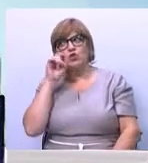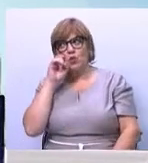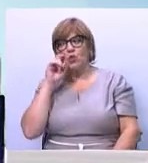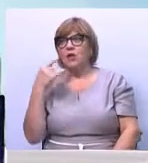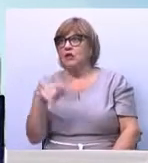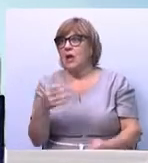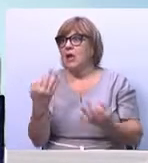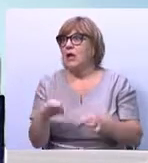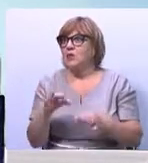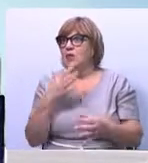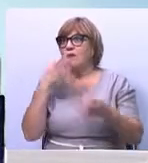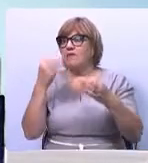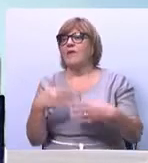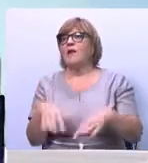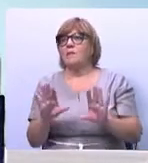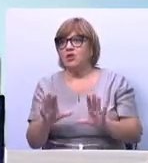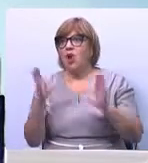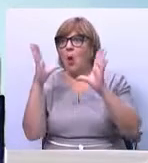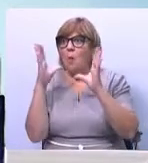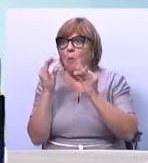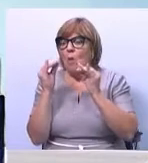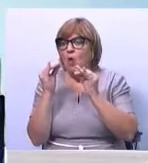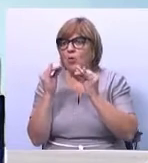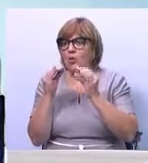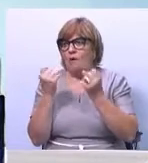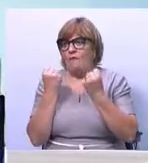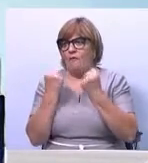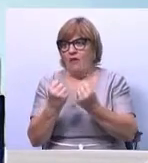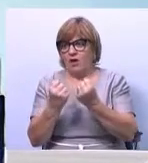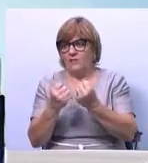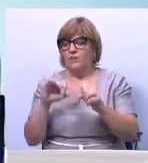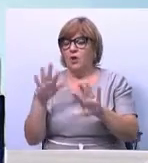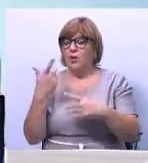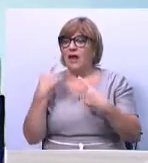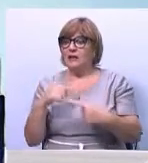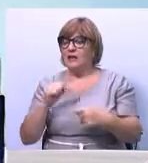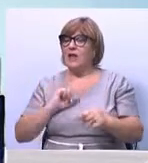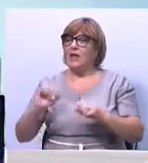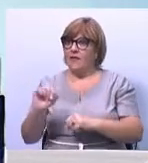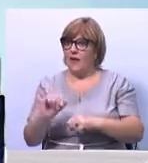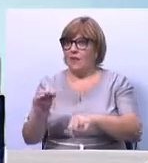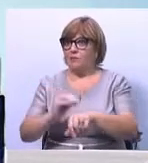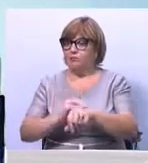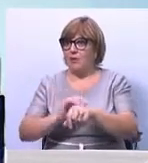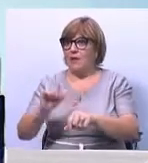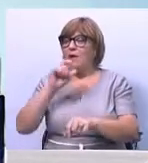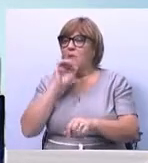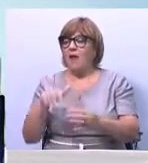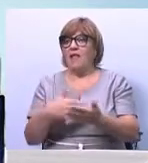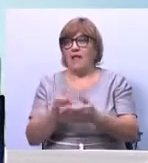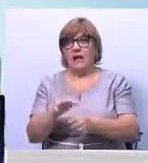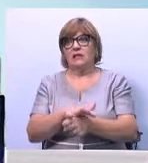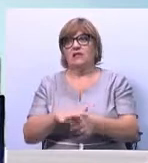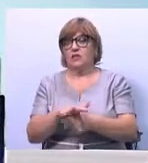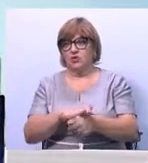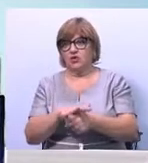extratos naturais, é verdade, mas super concentrados. E então, quando utilizados numa concentração muito elevada, podem mesmo provocar algumas